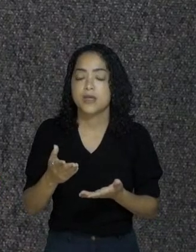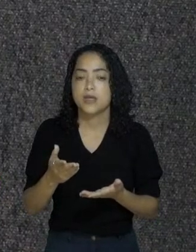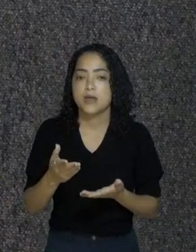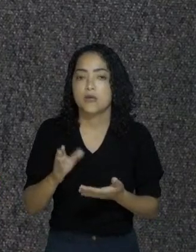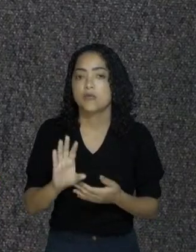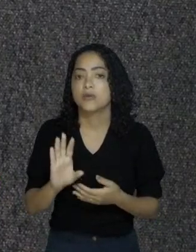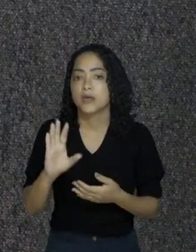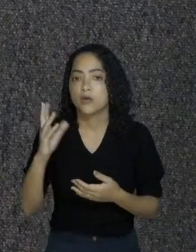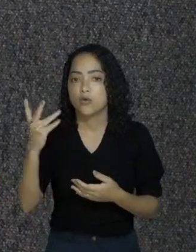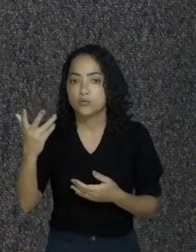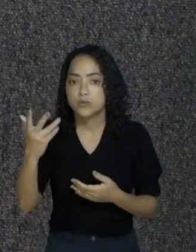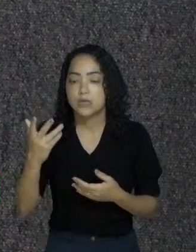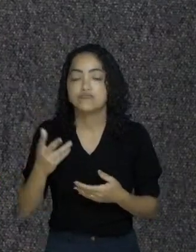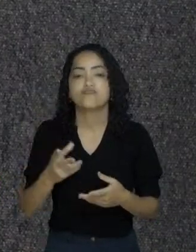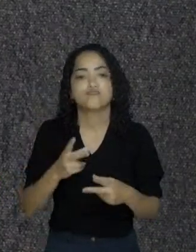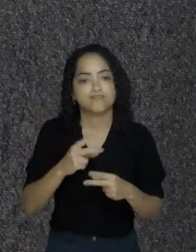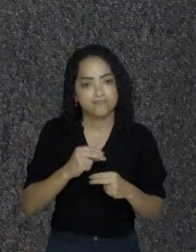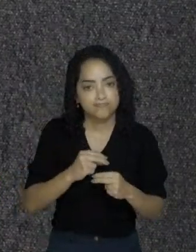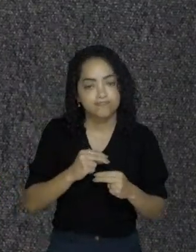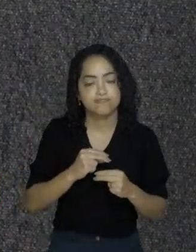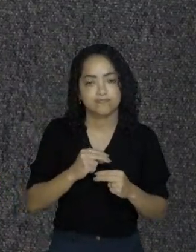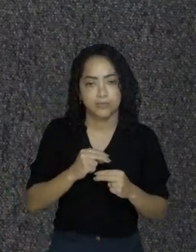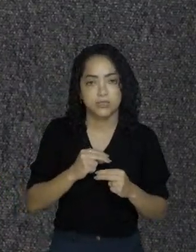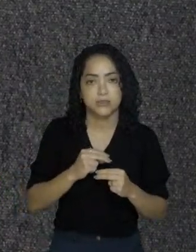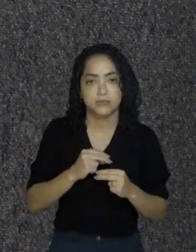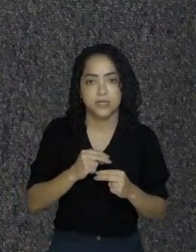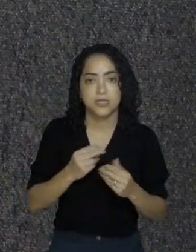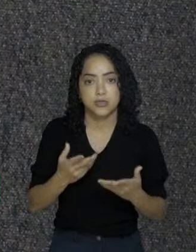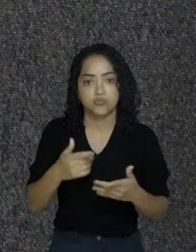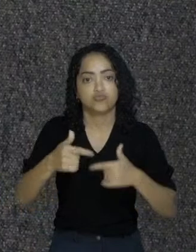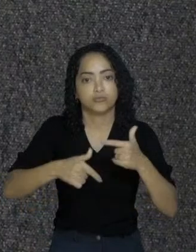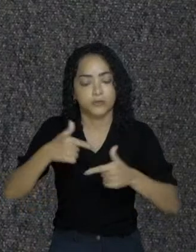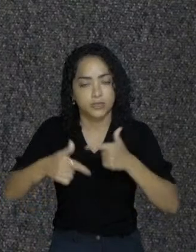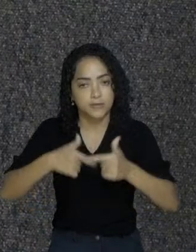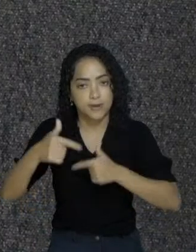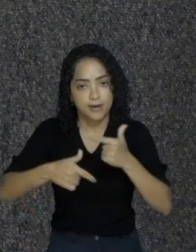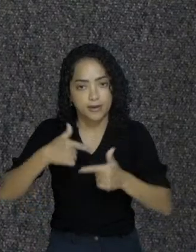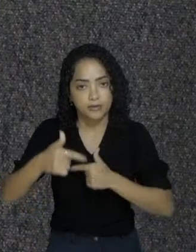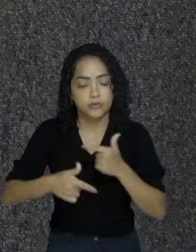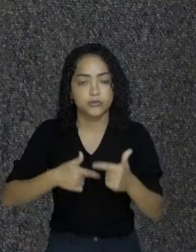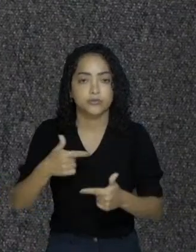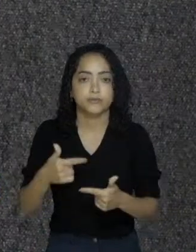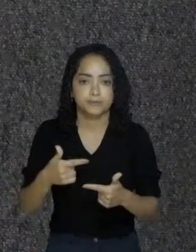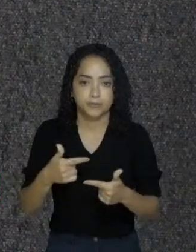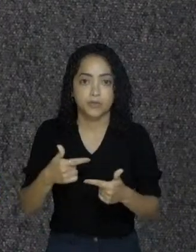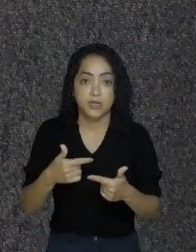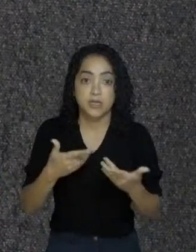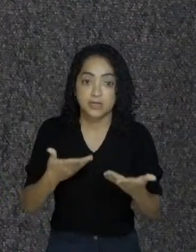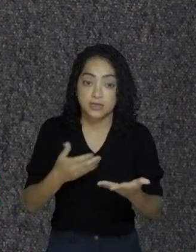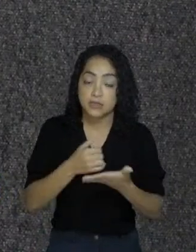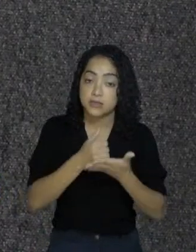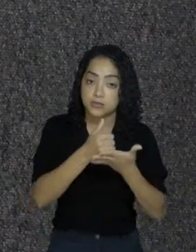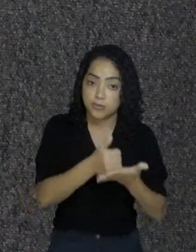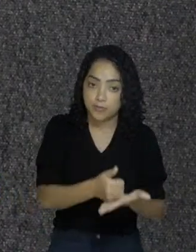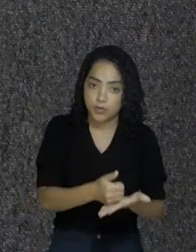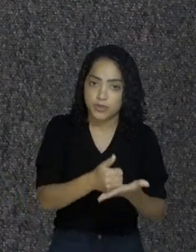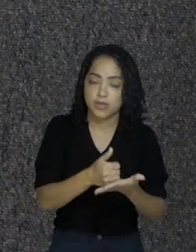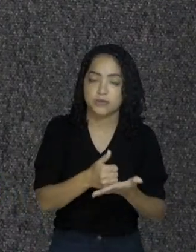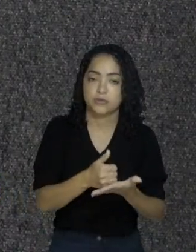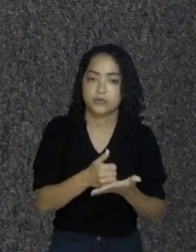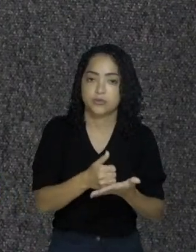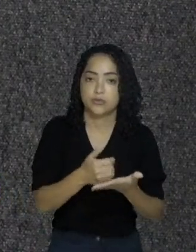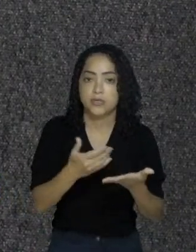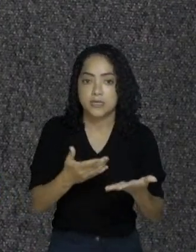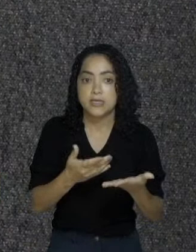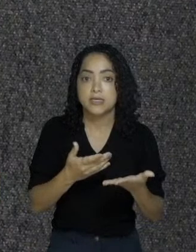de merecimento de trabalho que está sendo apoiado e que foi